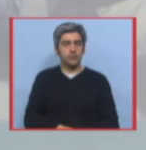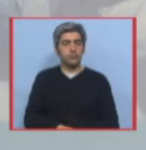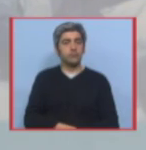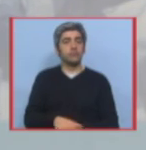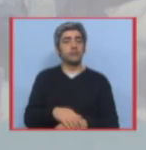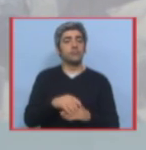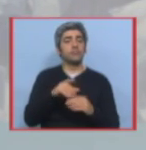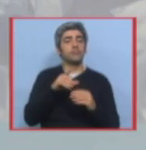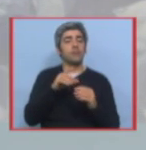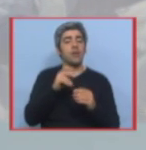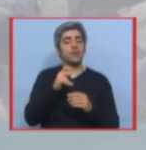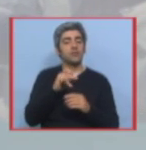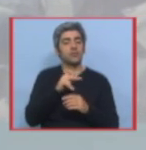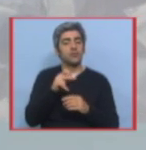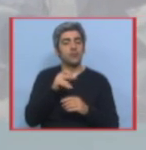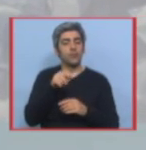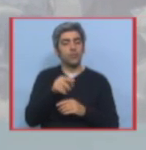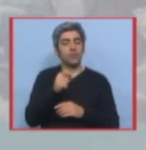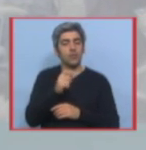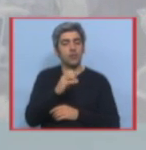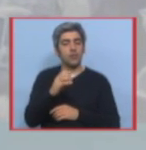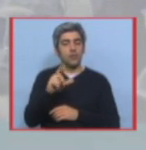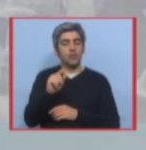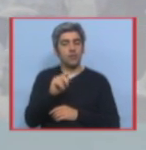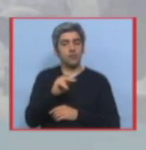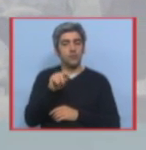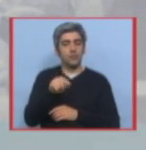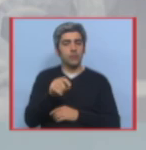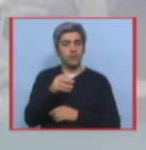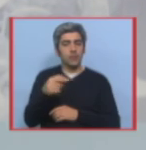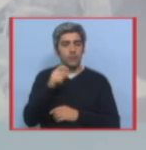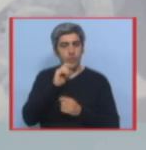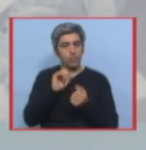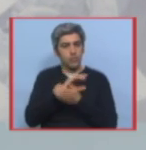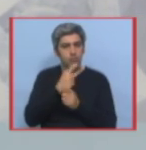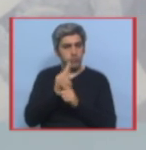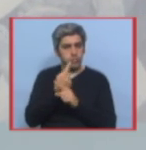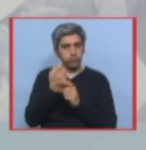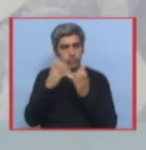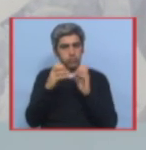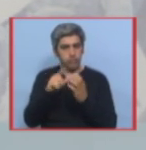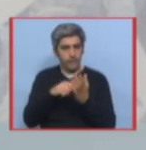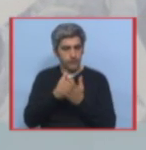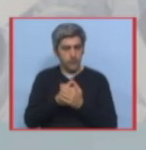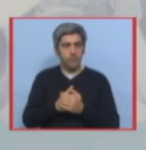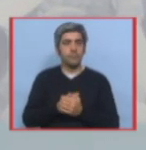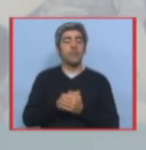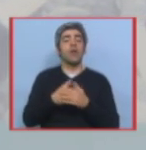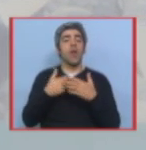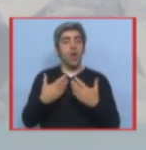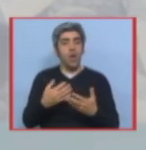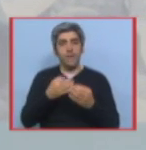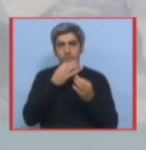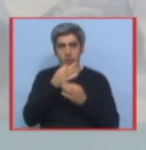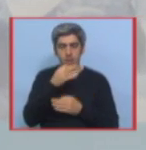No portal agência.eclesia.pt pode acompanhar estas e outras notícias em permanente atualização. Falamos agora com